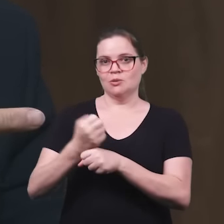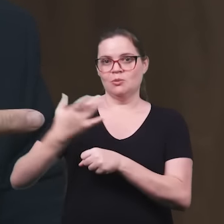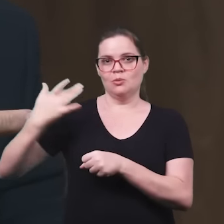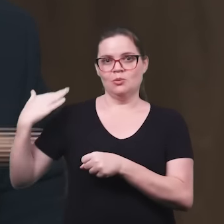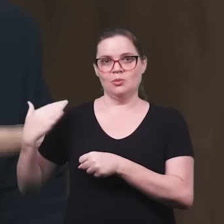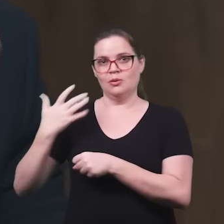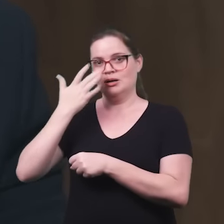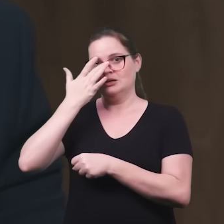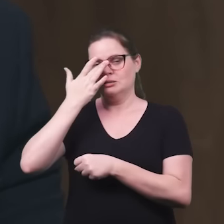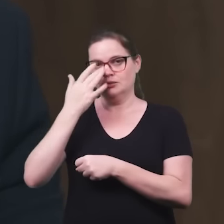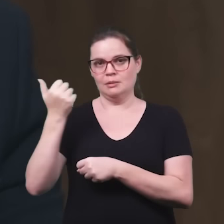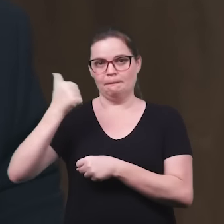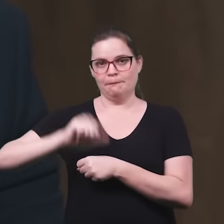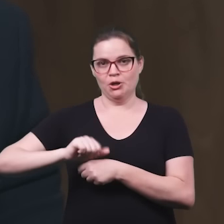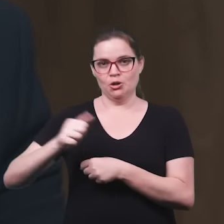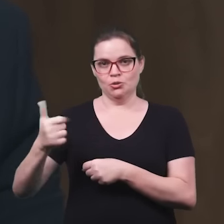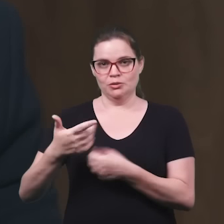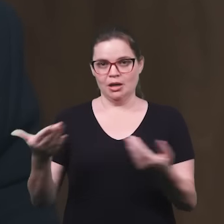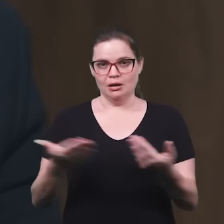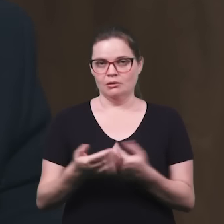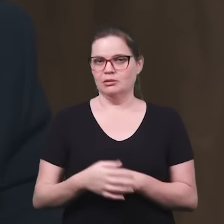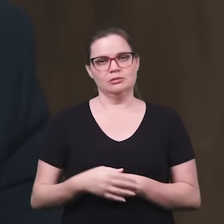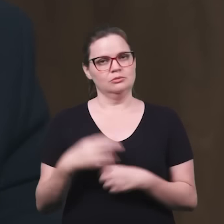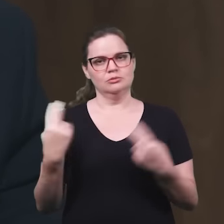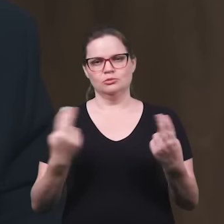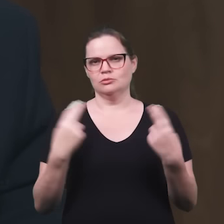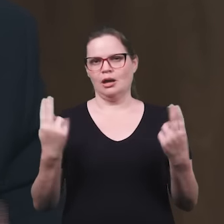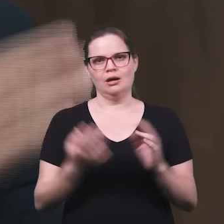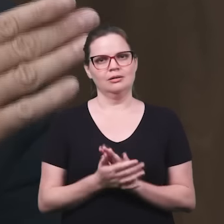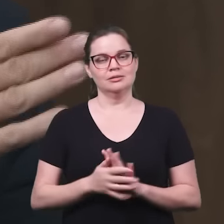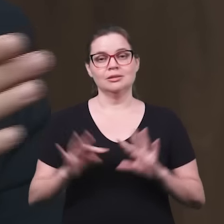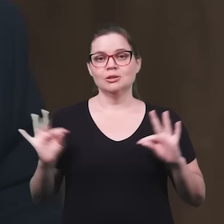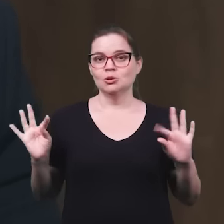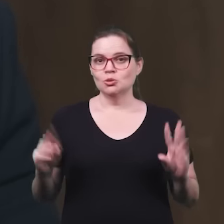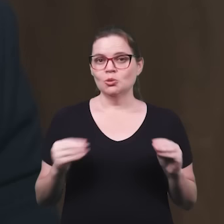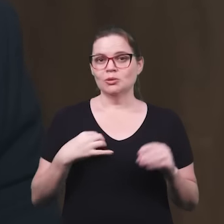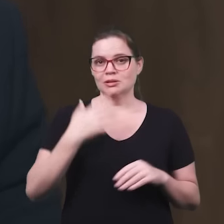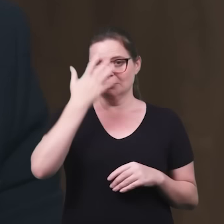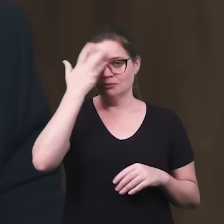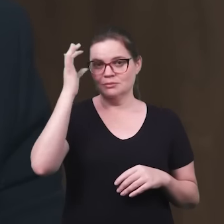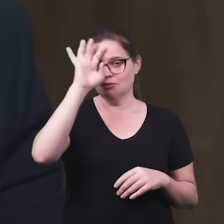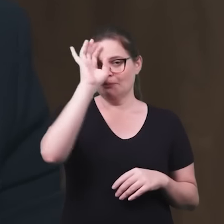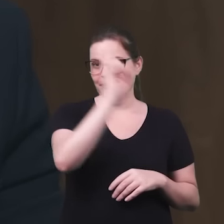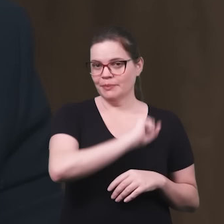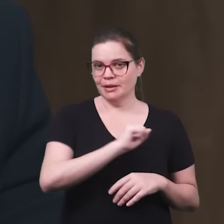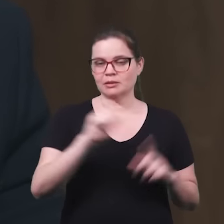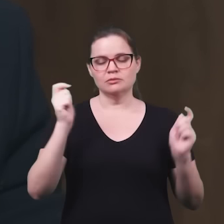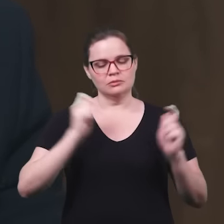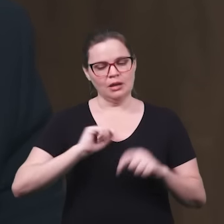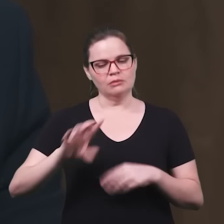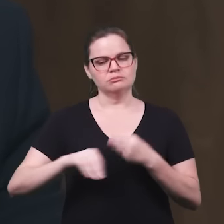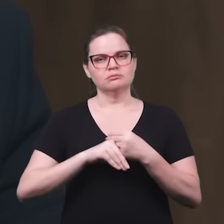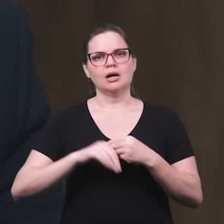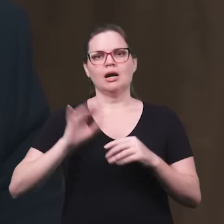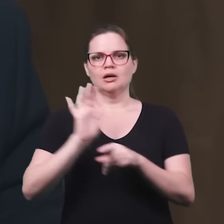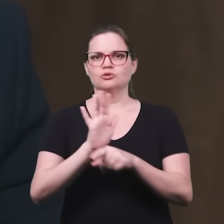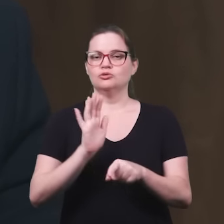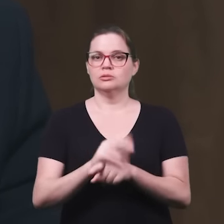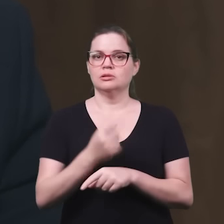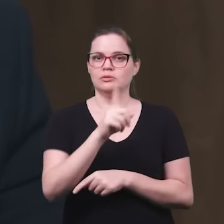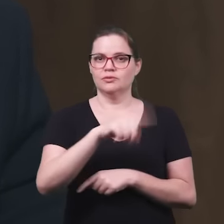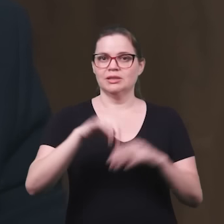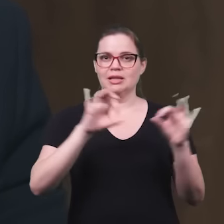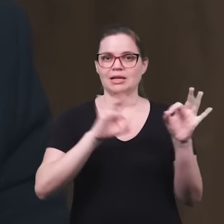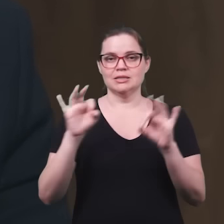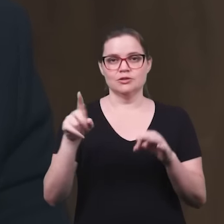anos antes não tem como estar pior do que alguém que vai começar agora. Todo o aprendizado que ele teve, sem dúvida, já está colaborando. E